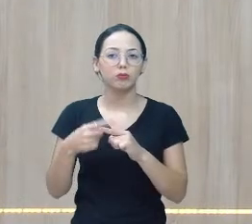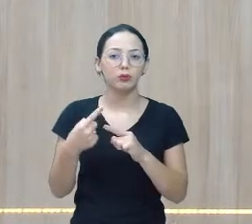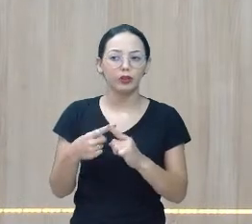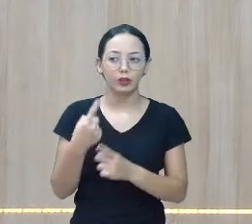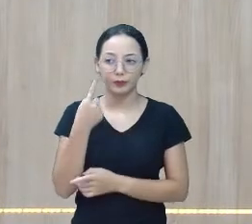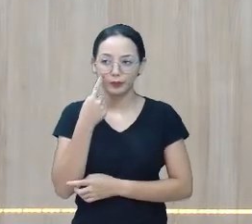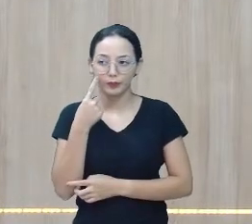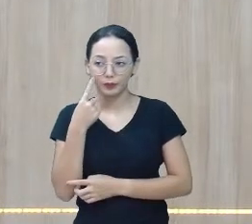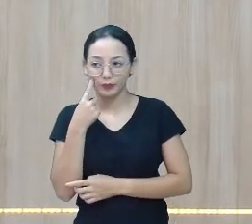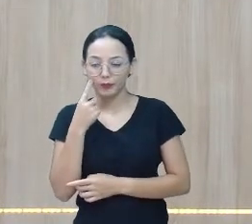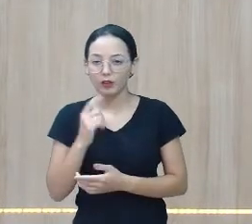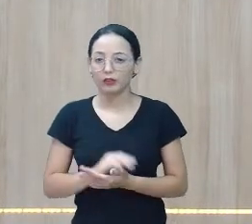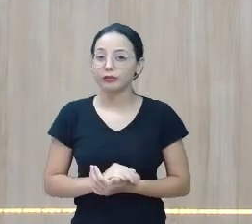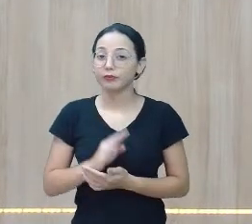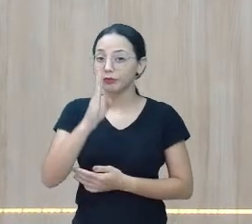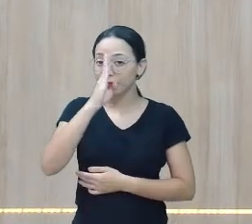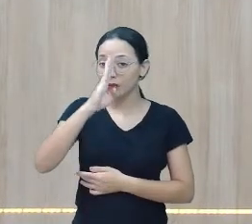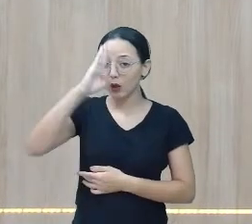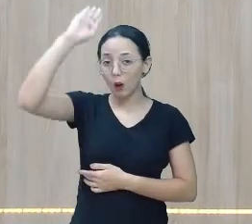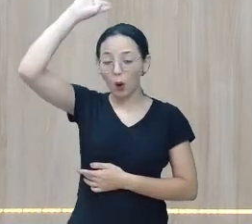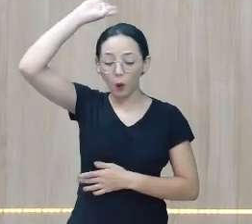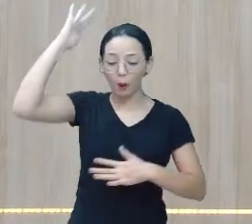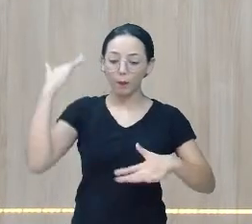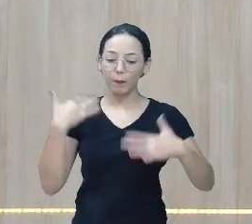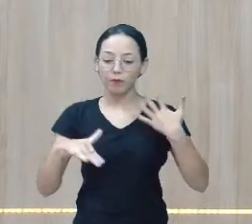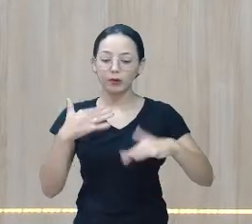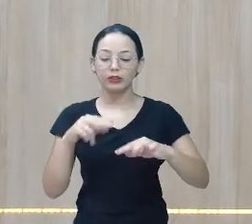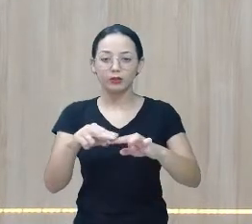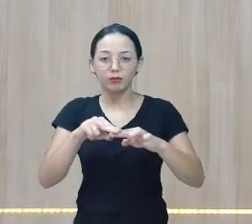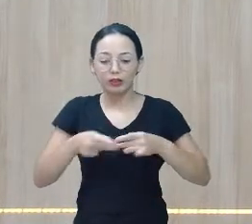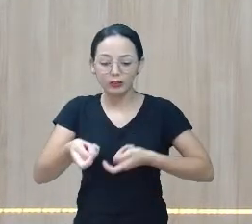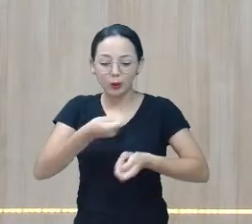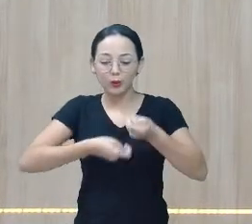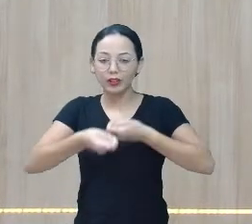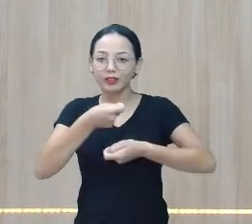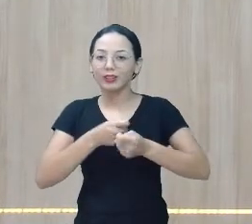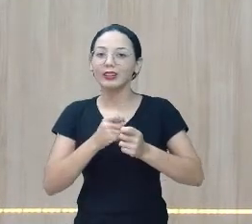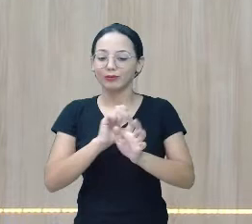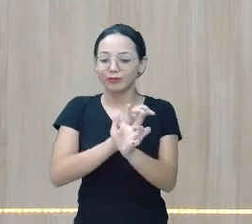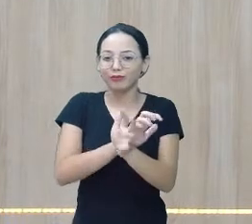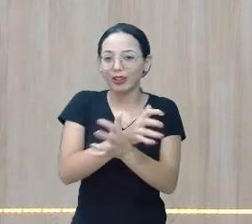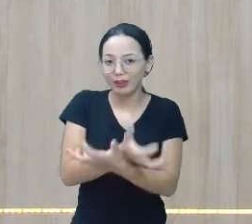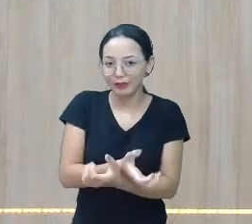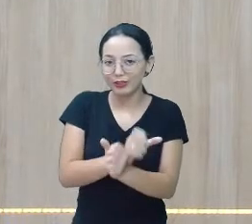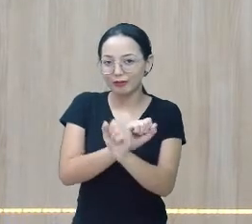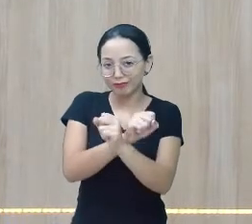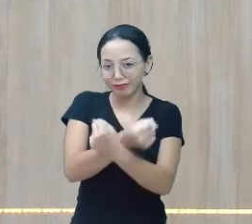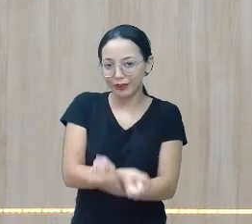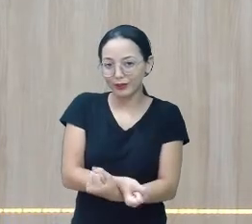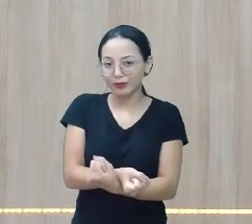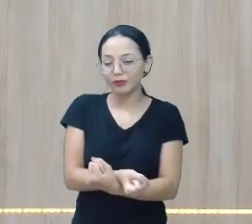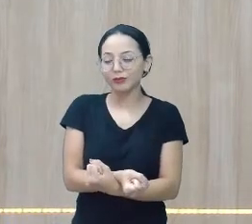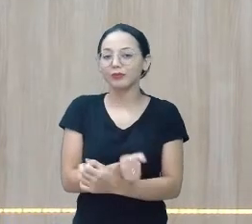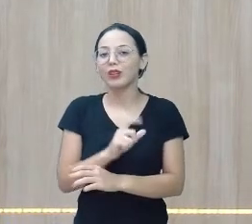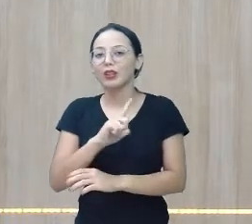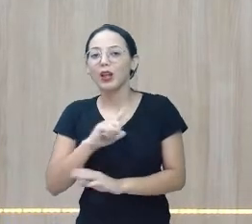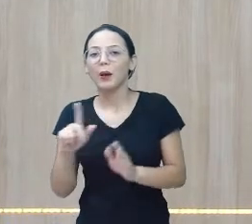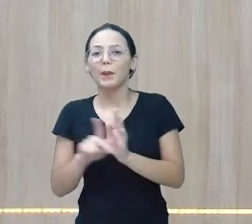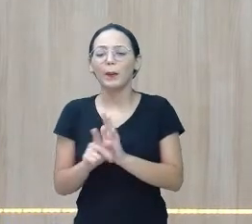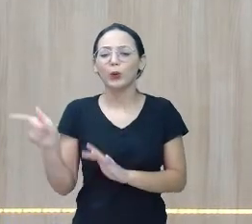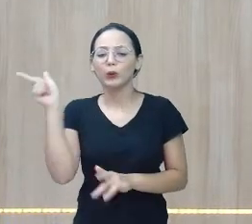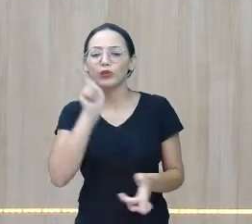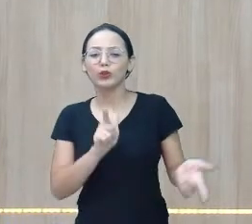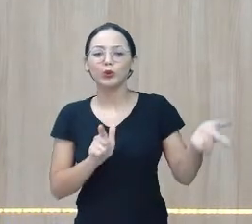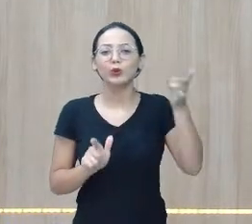seguinte, Roma se movimentava por meio da economia escravista. Então, ela empreendia